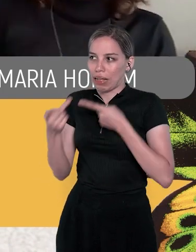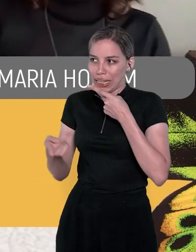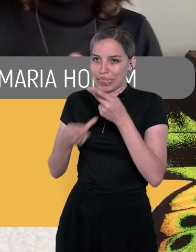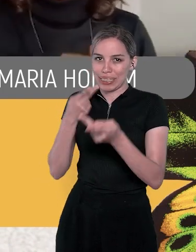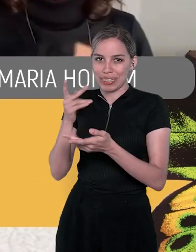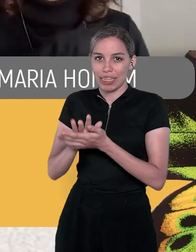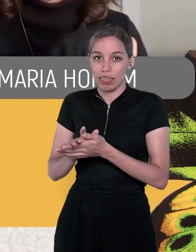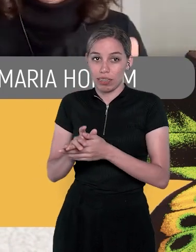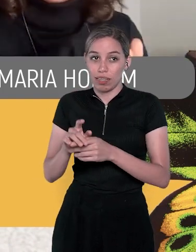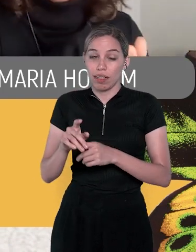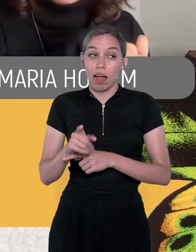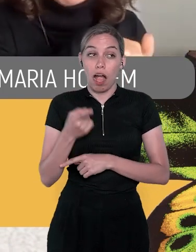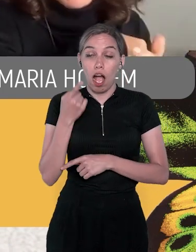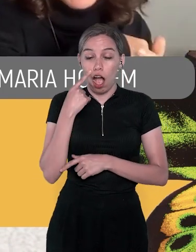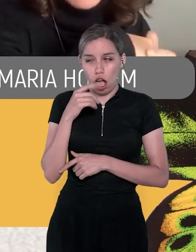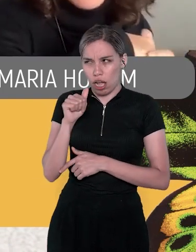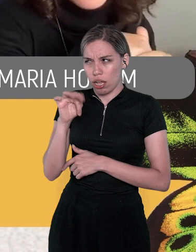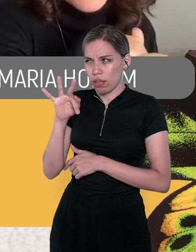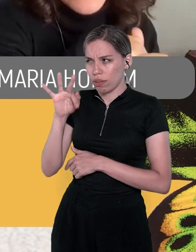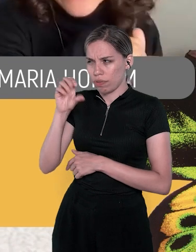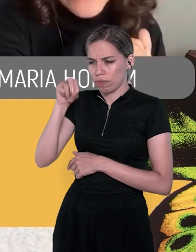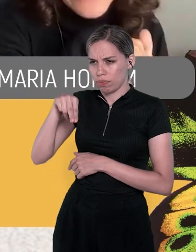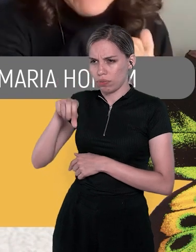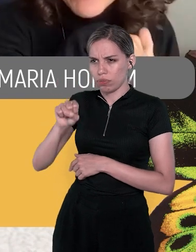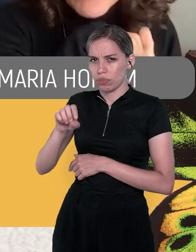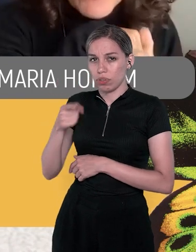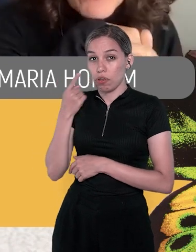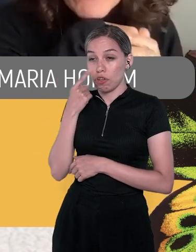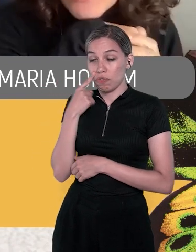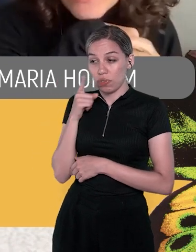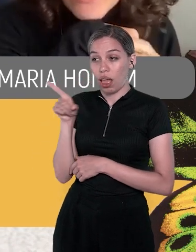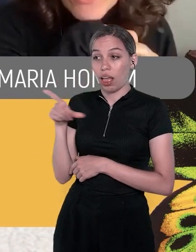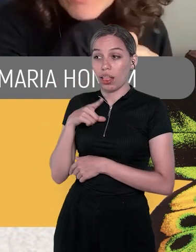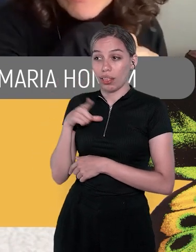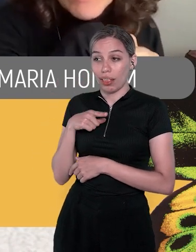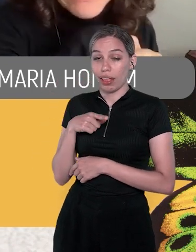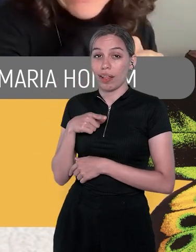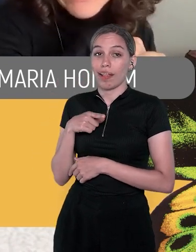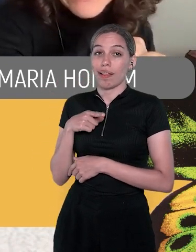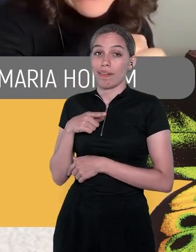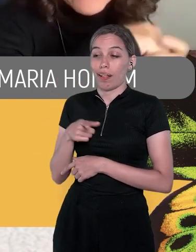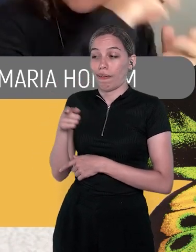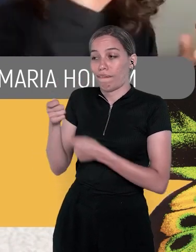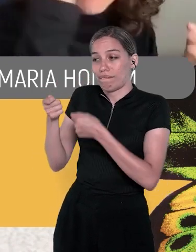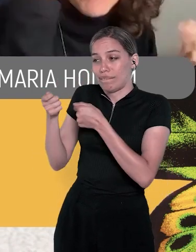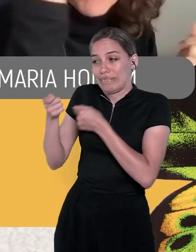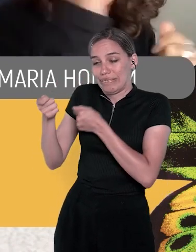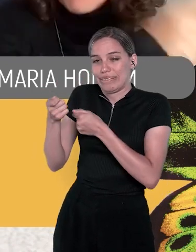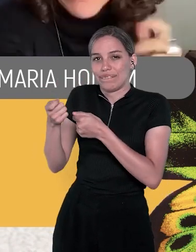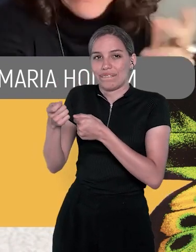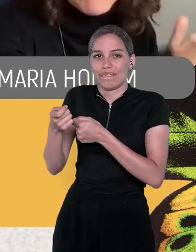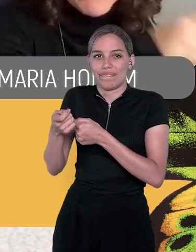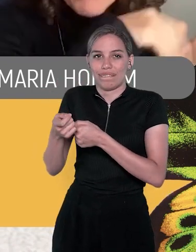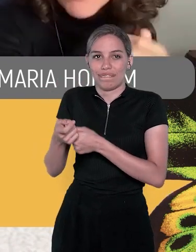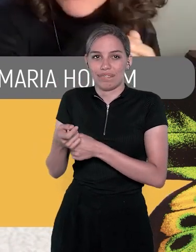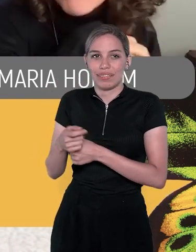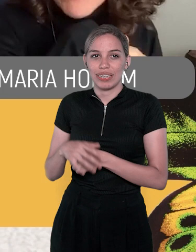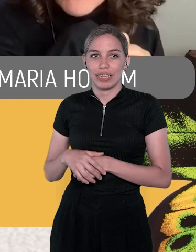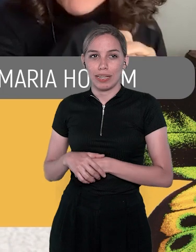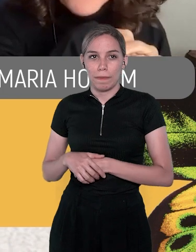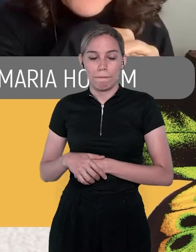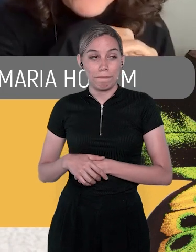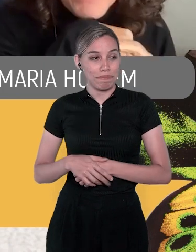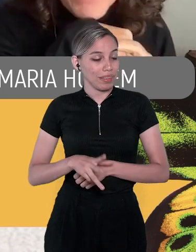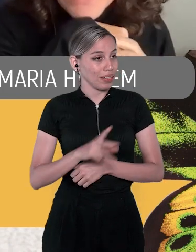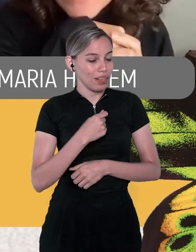por acaso, mas você vê, Afonso, que é vício do ofício. Sem querer, já, vamos aí, Não, fala